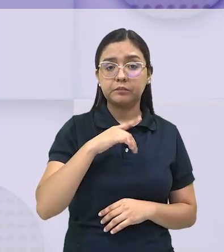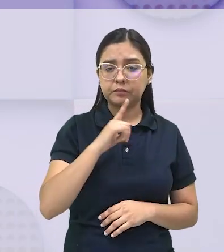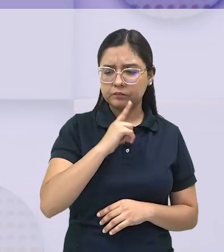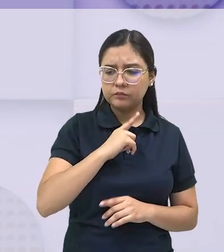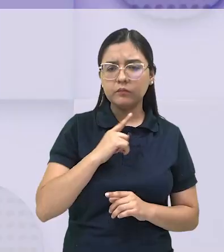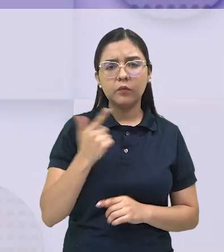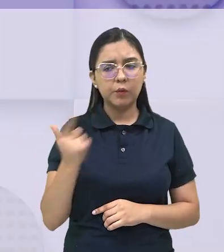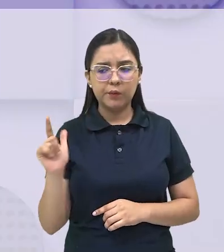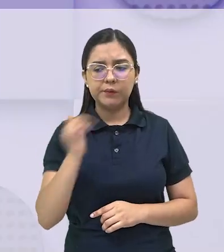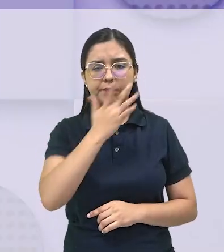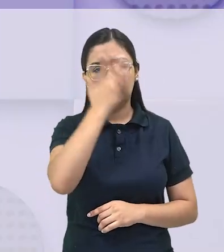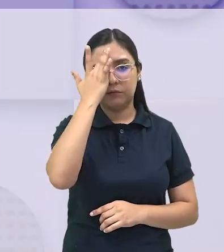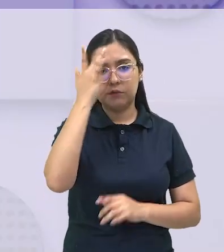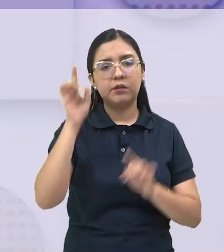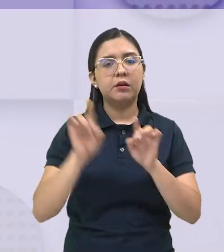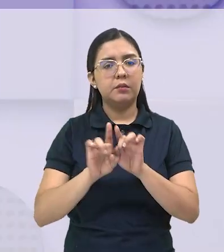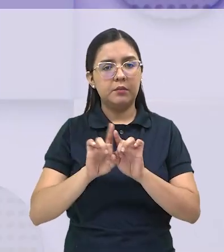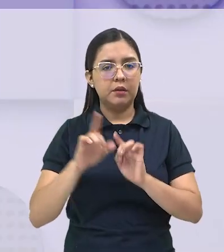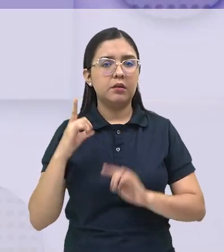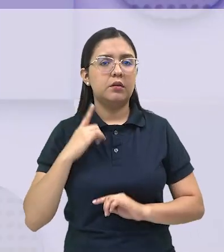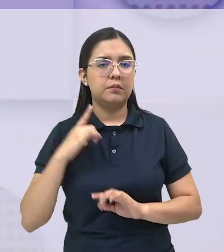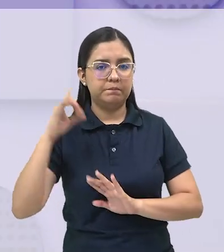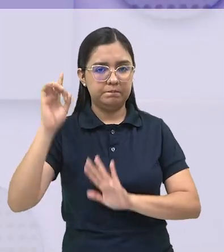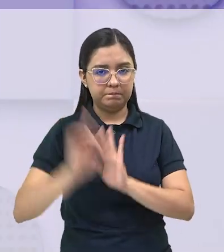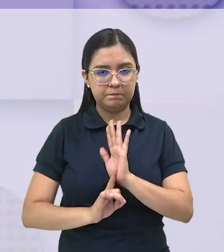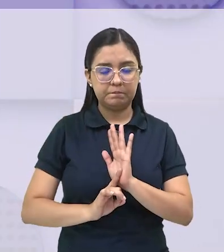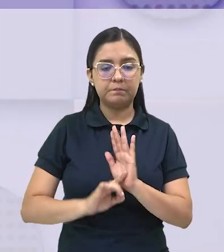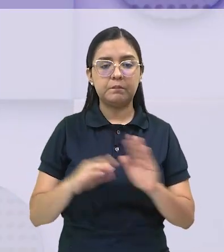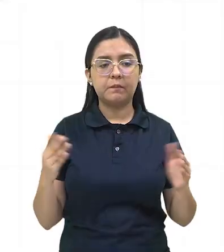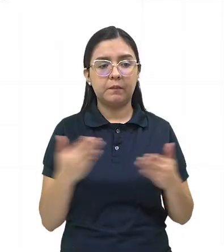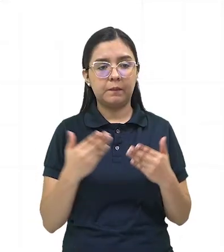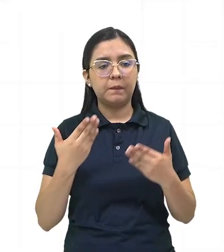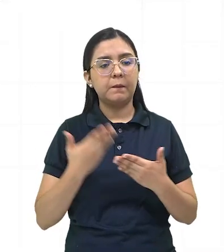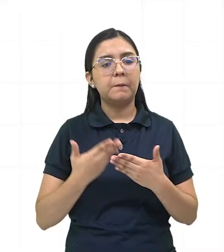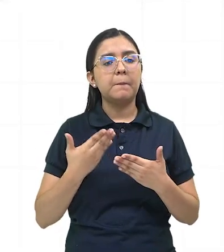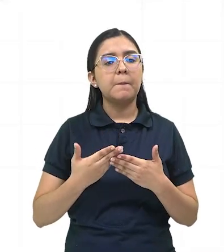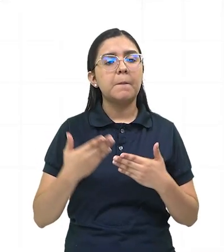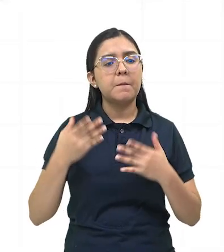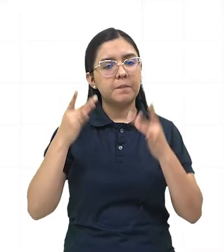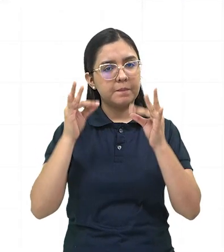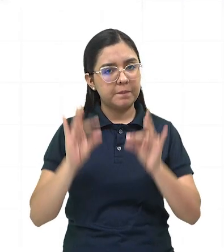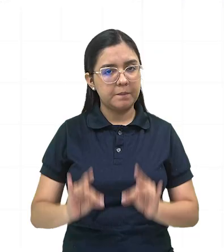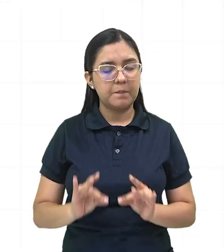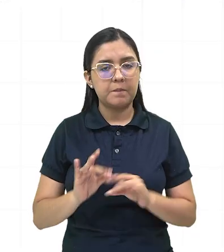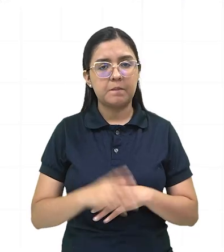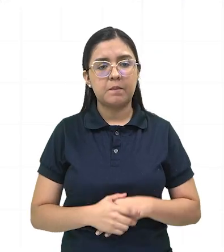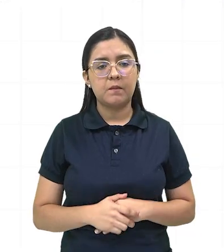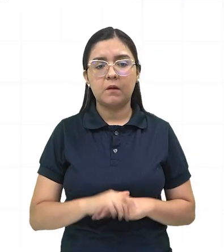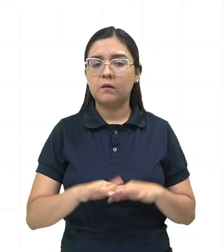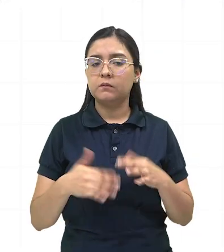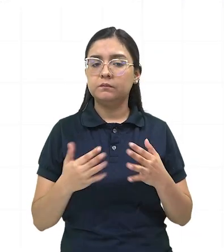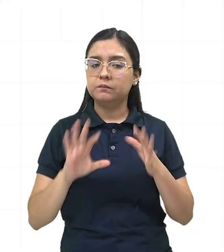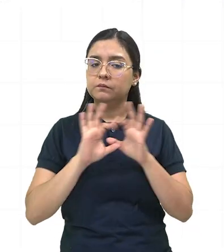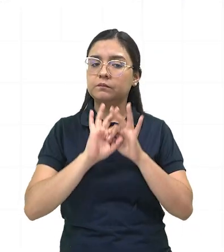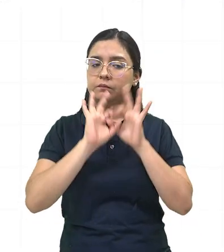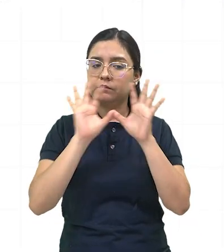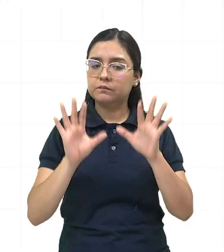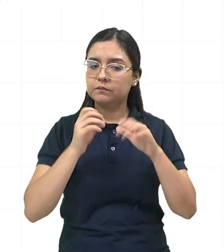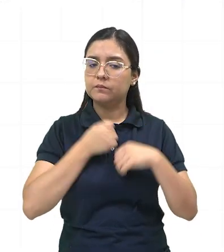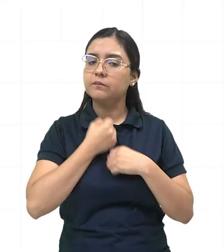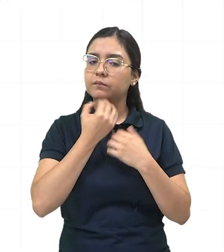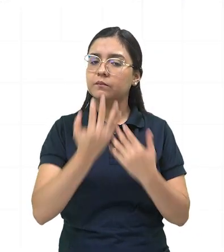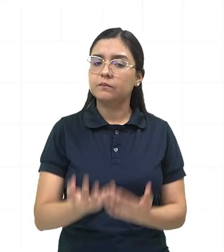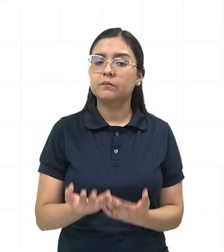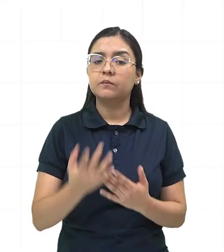outra pessoa também tem. Vamos nos aprofundar ainda nesse ponto. A liberdade de expressão é